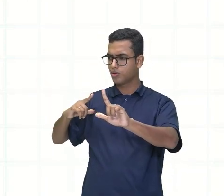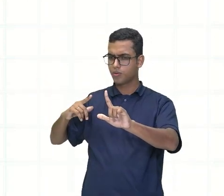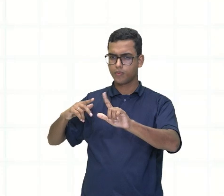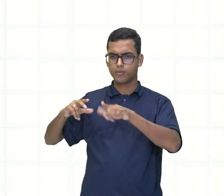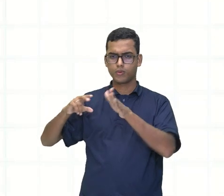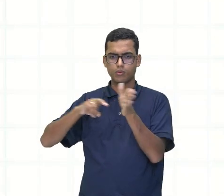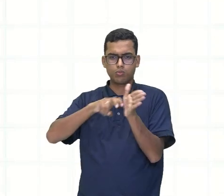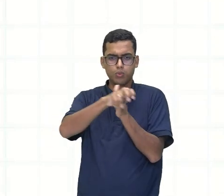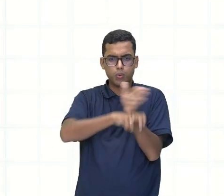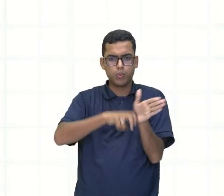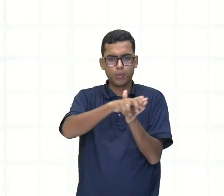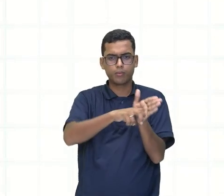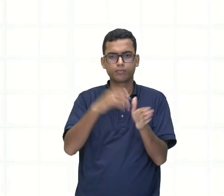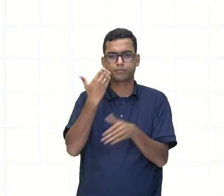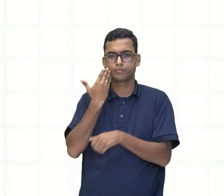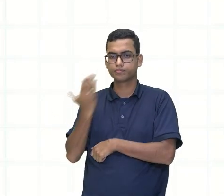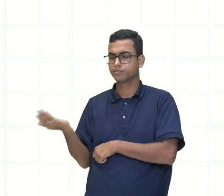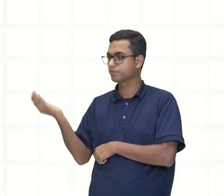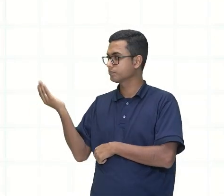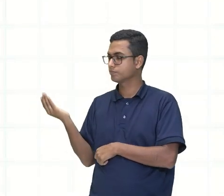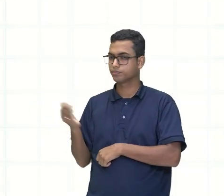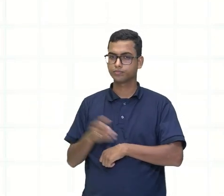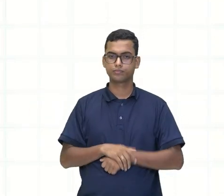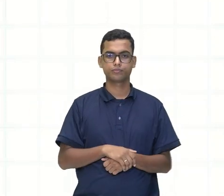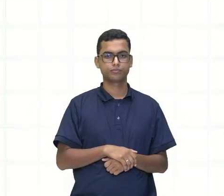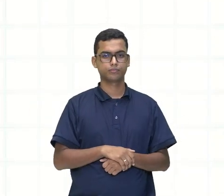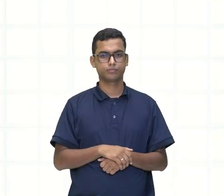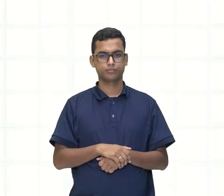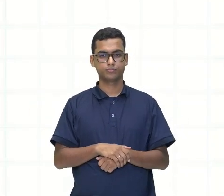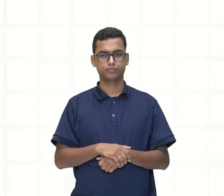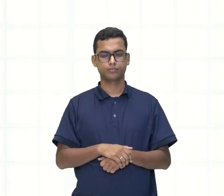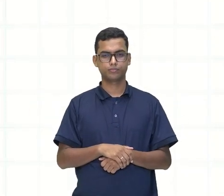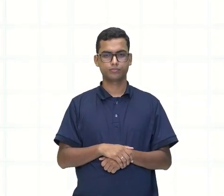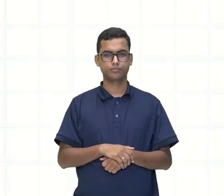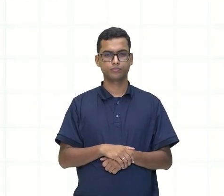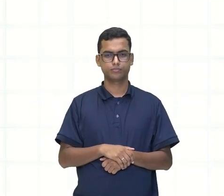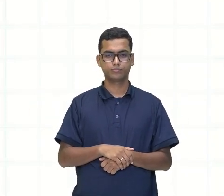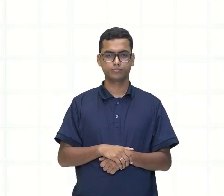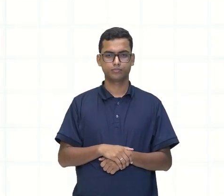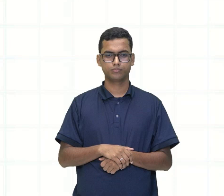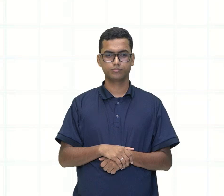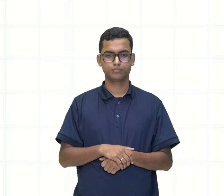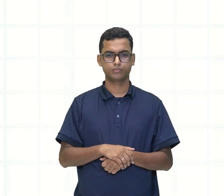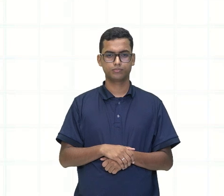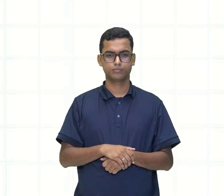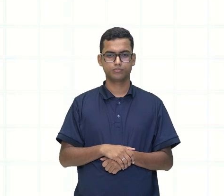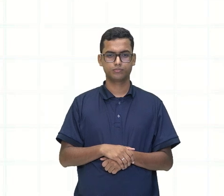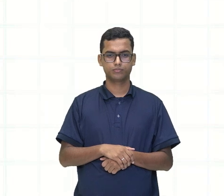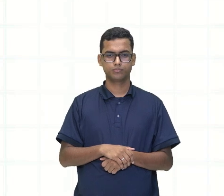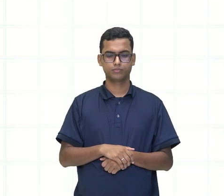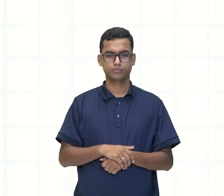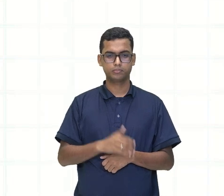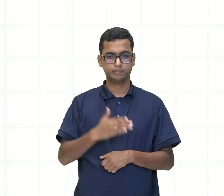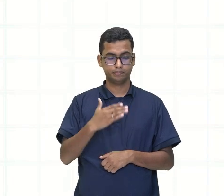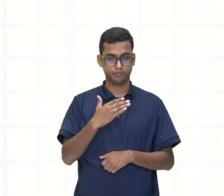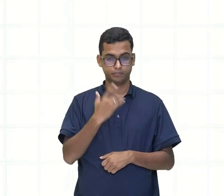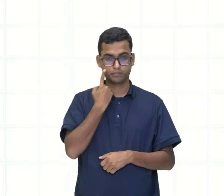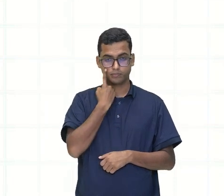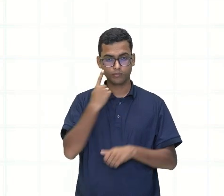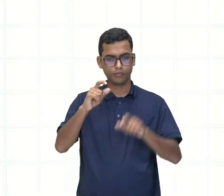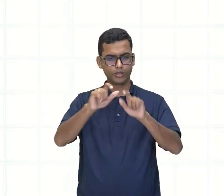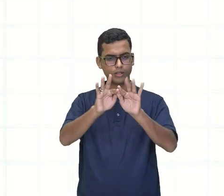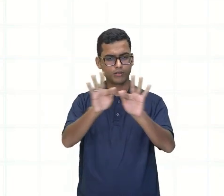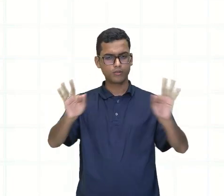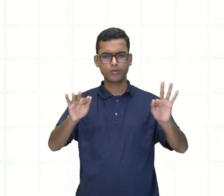meu irmão, was going, ele estava indo. To school by train last month,